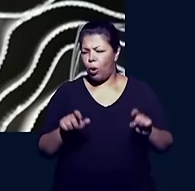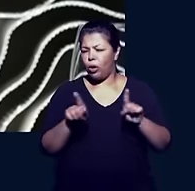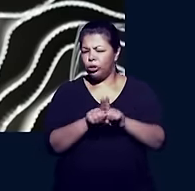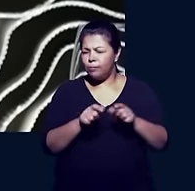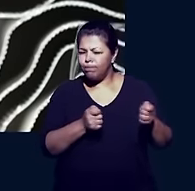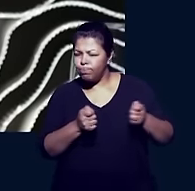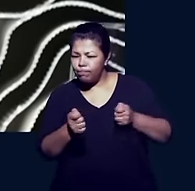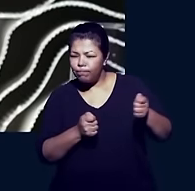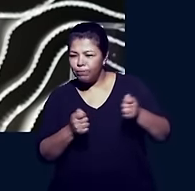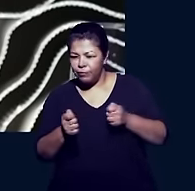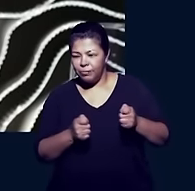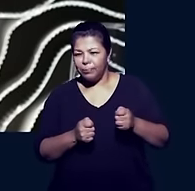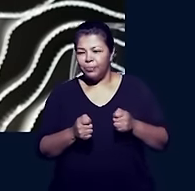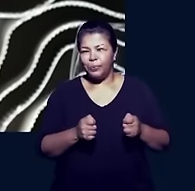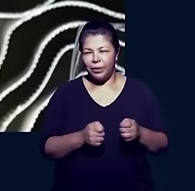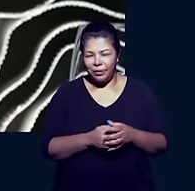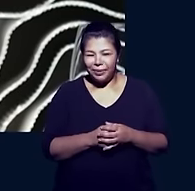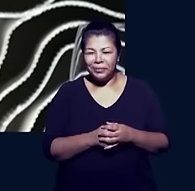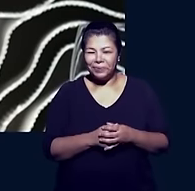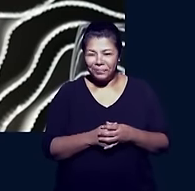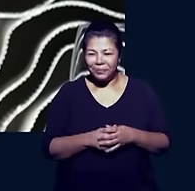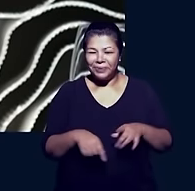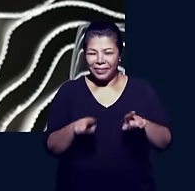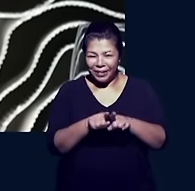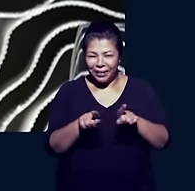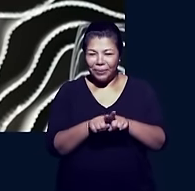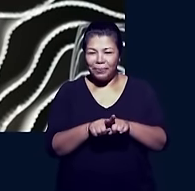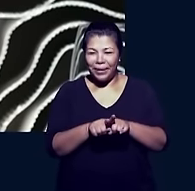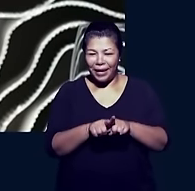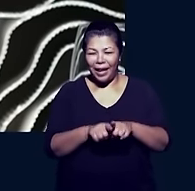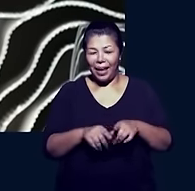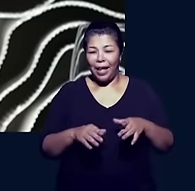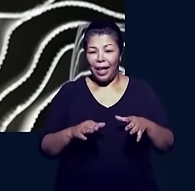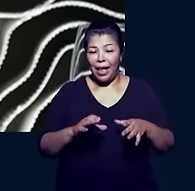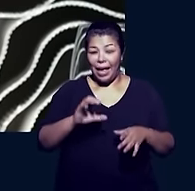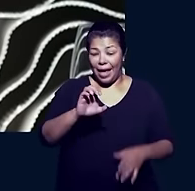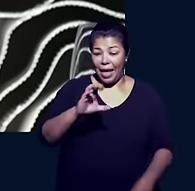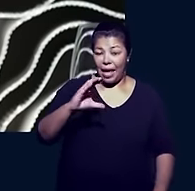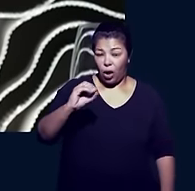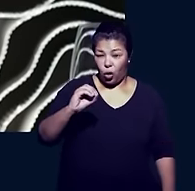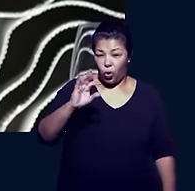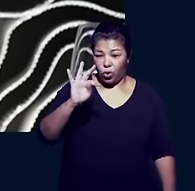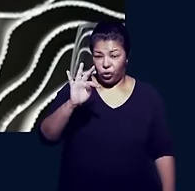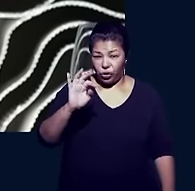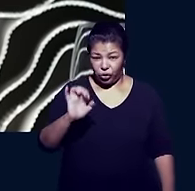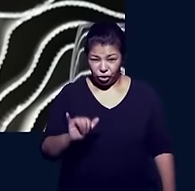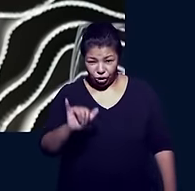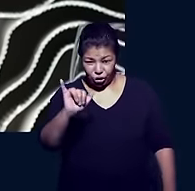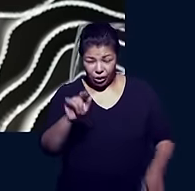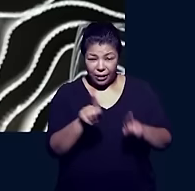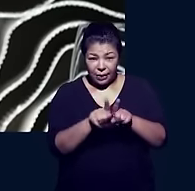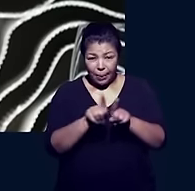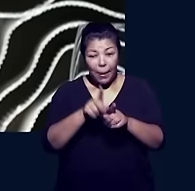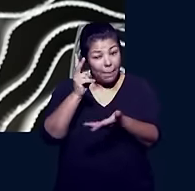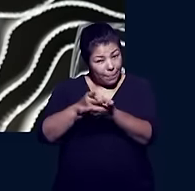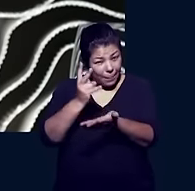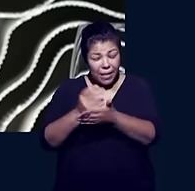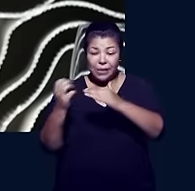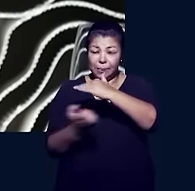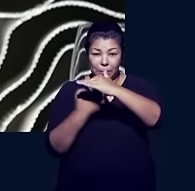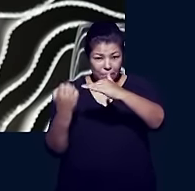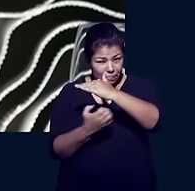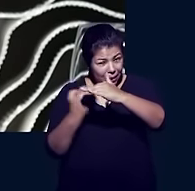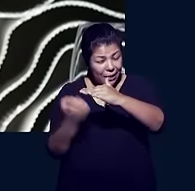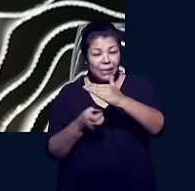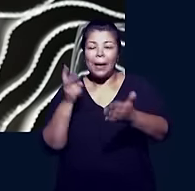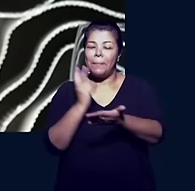comprar a dívida da empresa ou o equity da empresa quando você olha o equity da Eletrobras é a mesma empresa é o mesmo fundamento